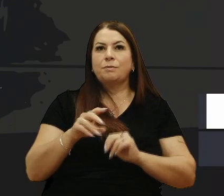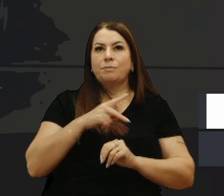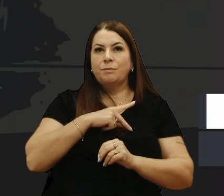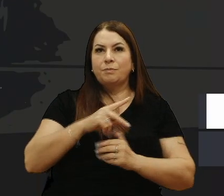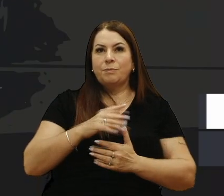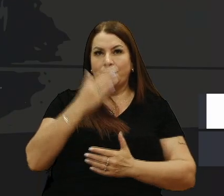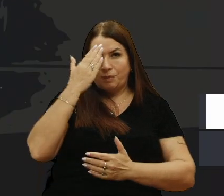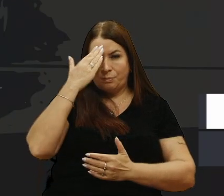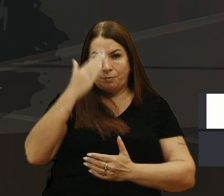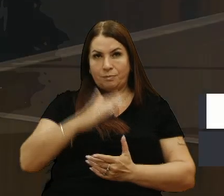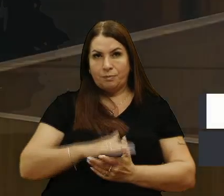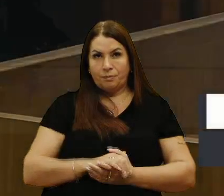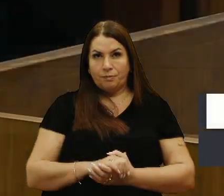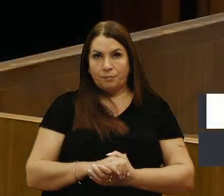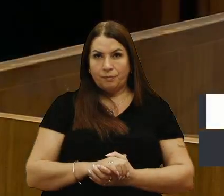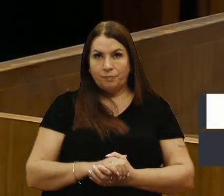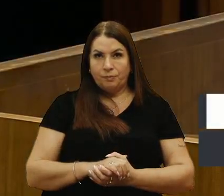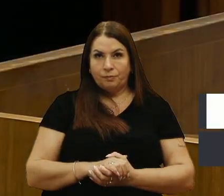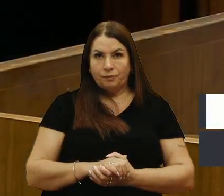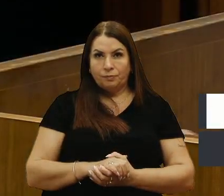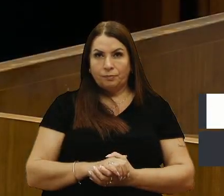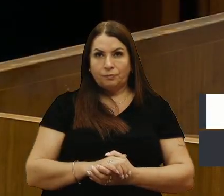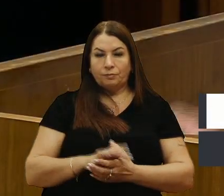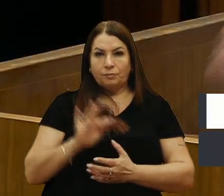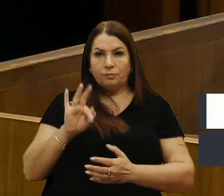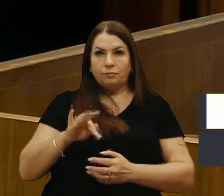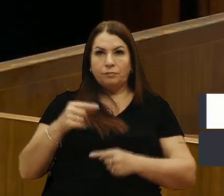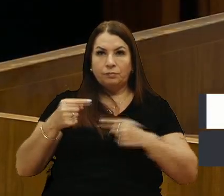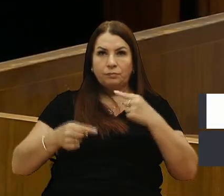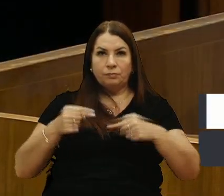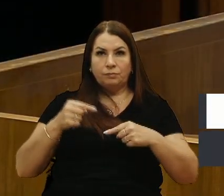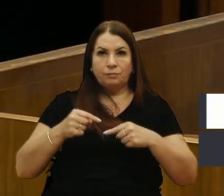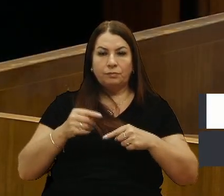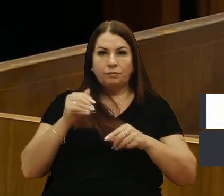senhor presidente. Muito obrigado. Encerrada a discussão. Em votação.